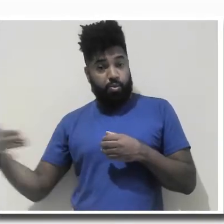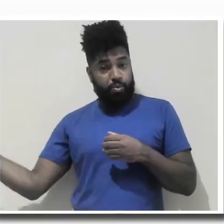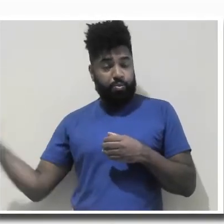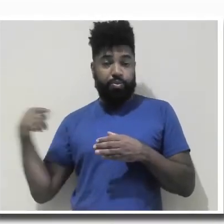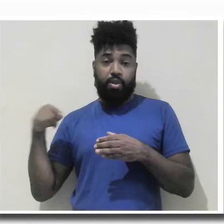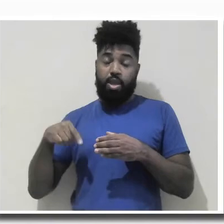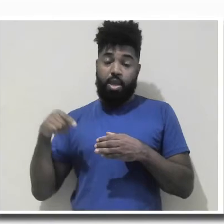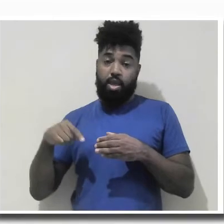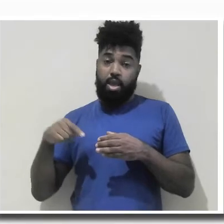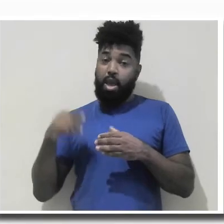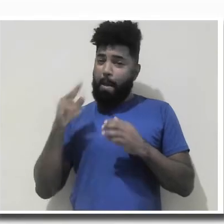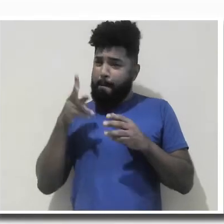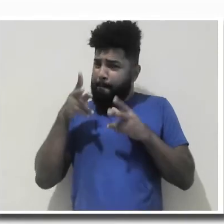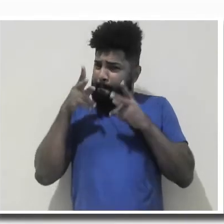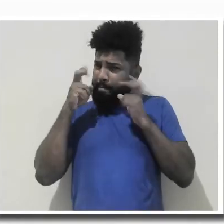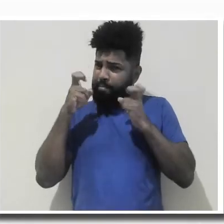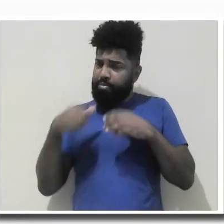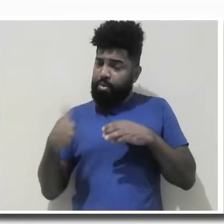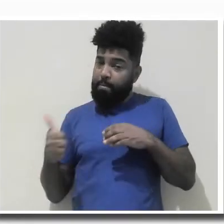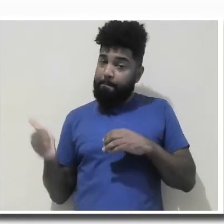têm infinitos elementos.